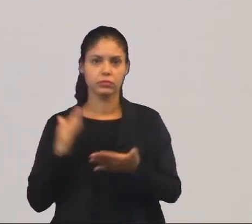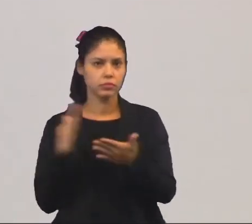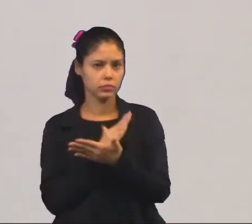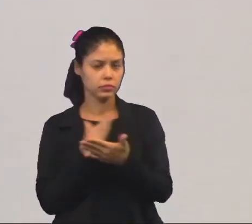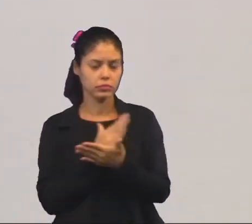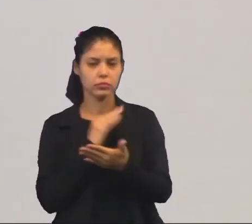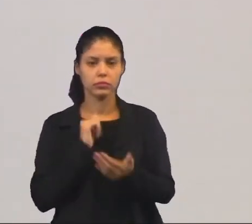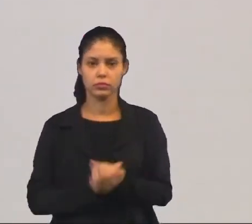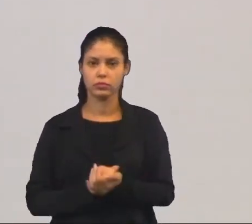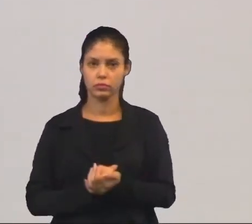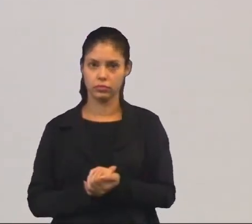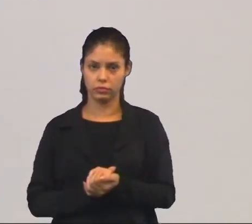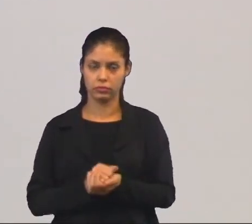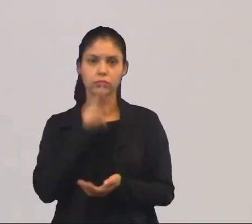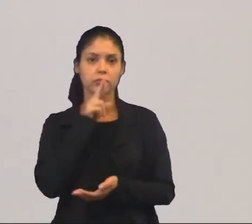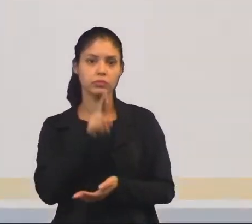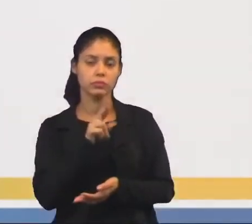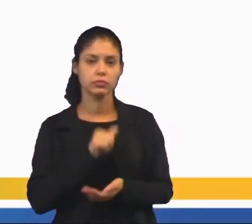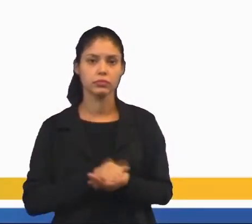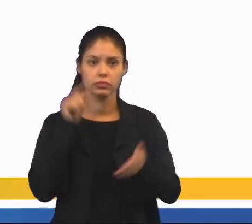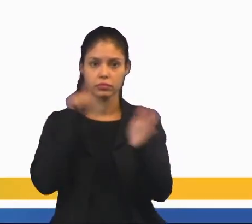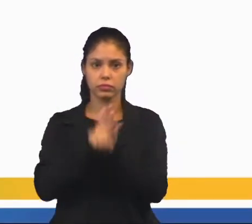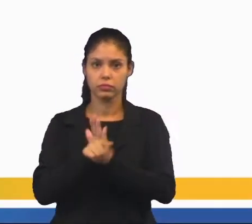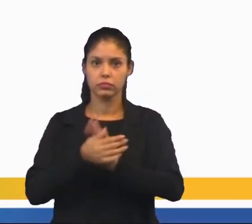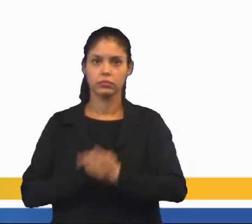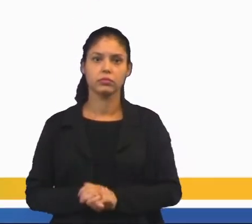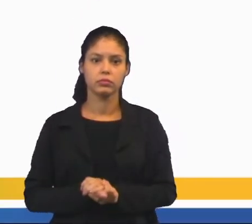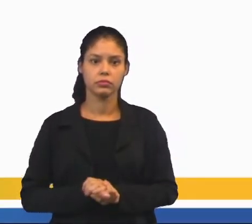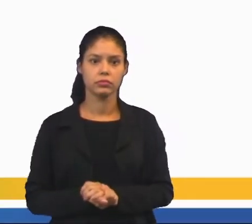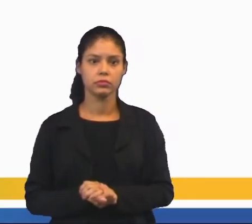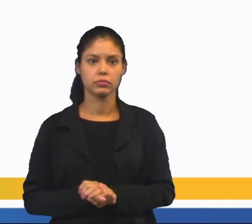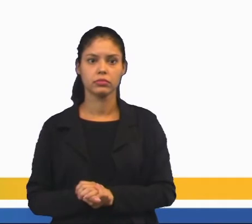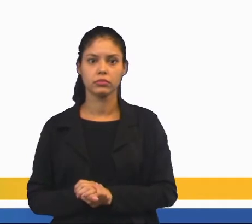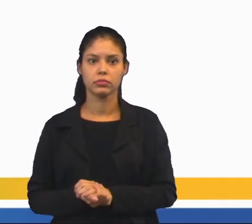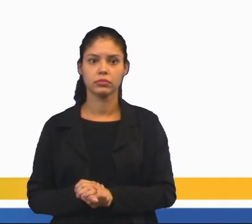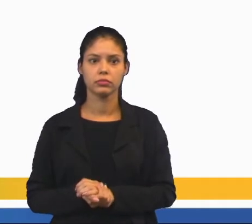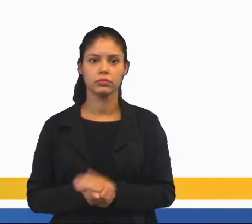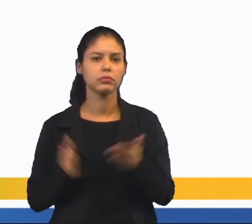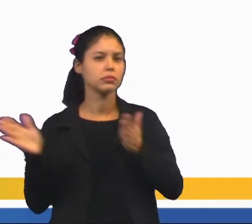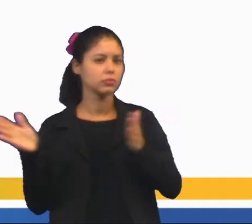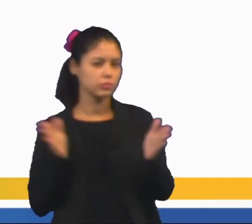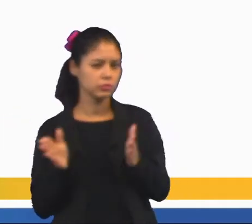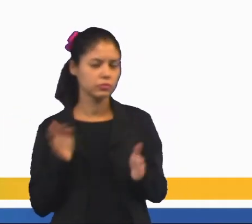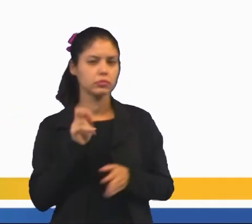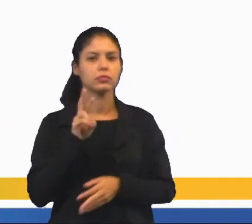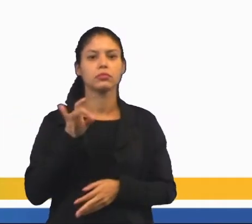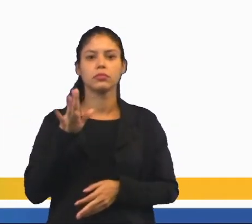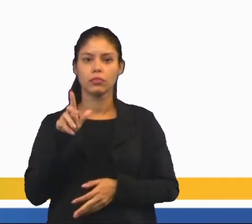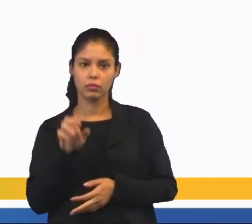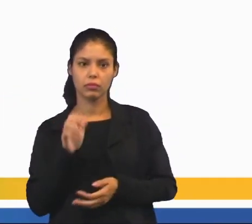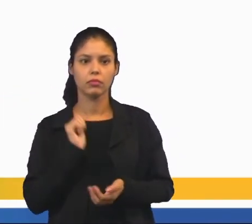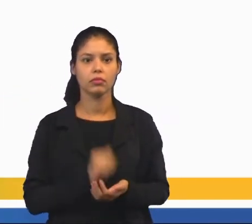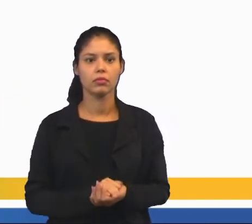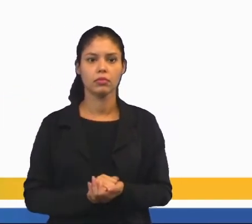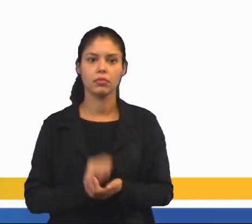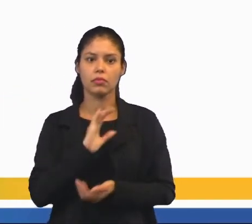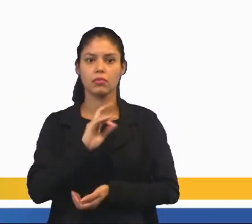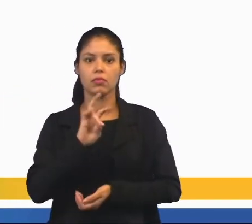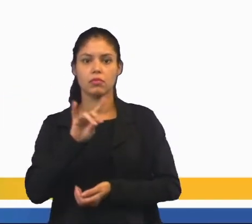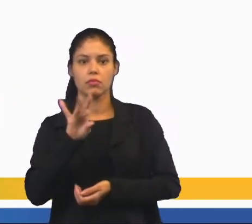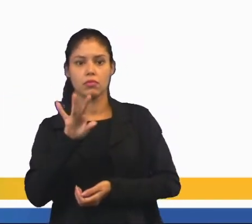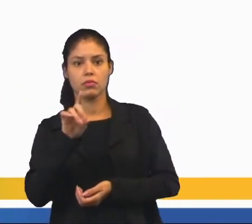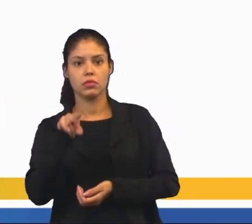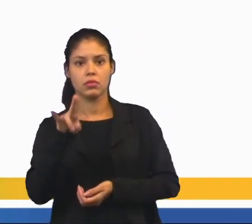algumas respostas a essa pergunta? Olha só. Primeiro, pela acessibilidade e